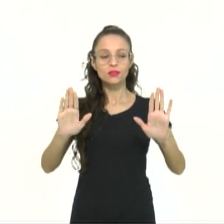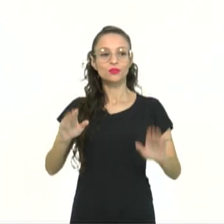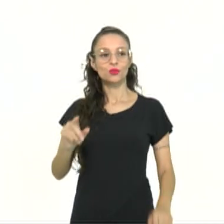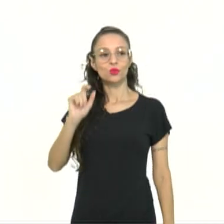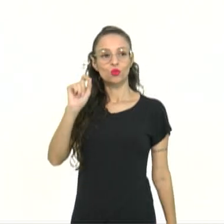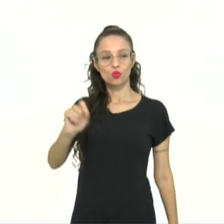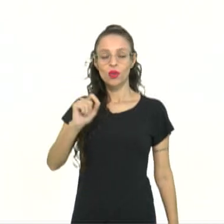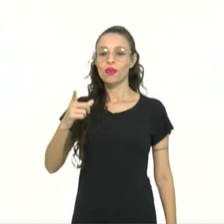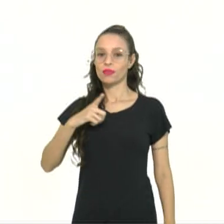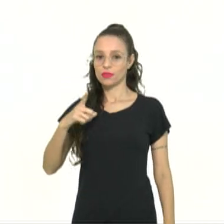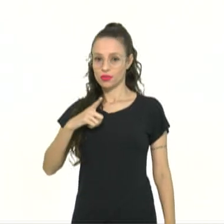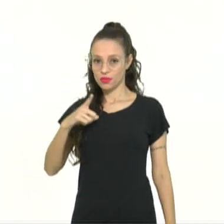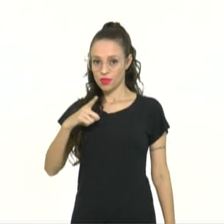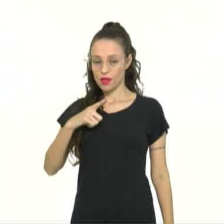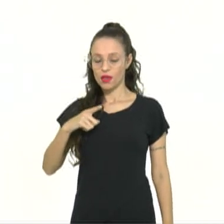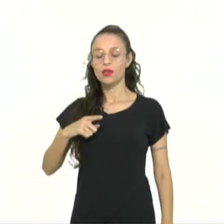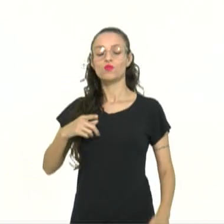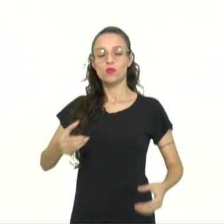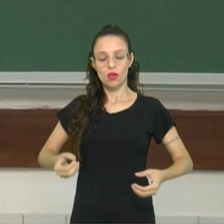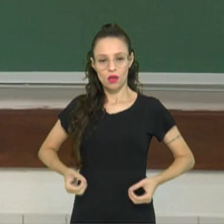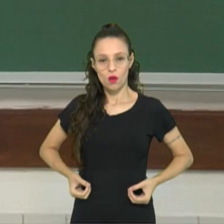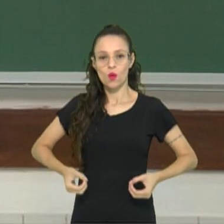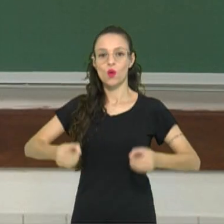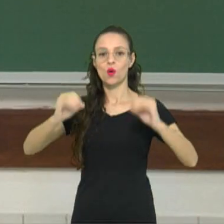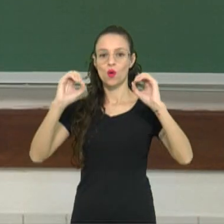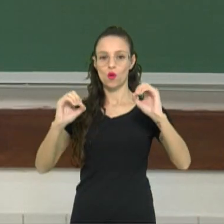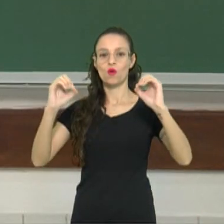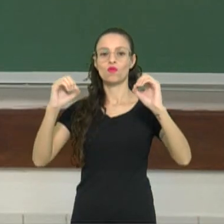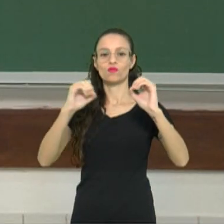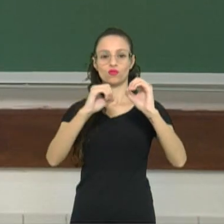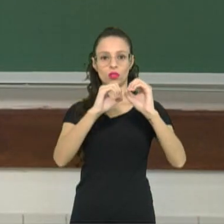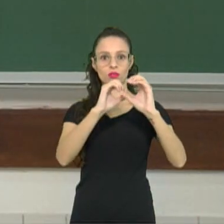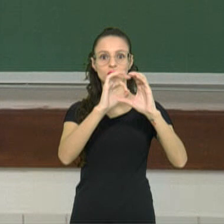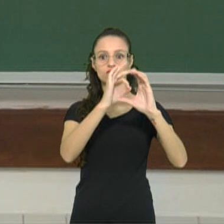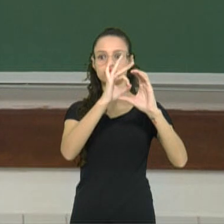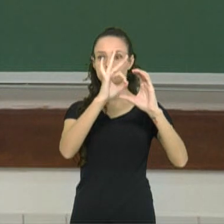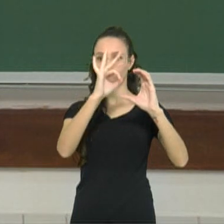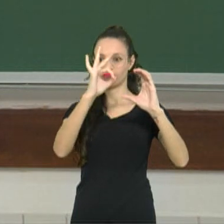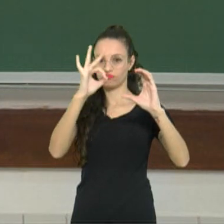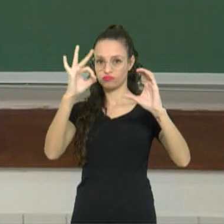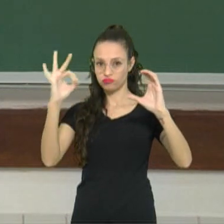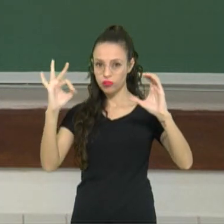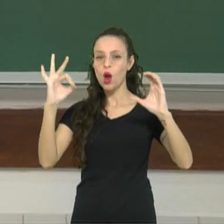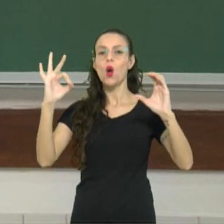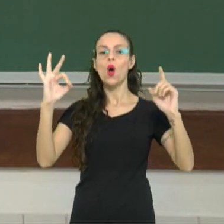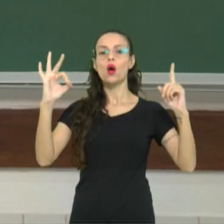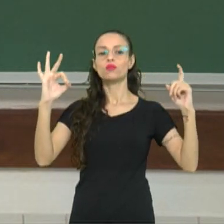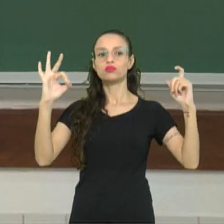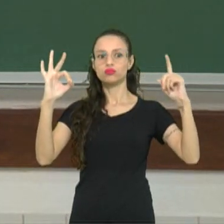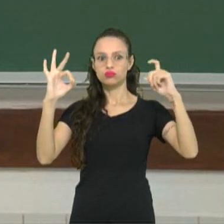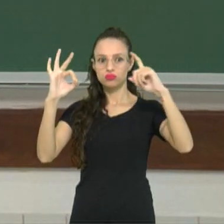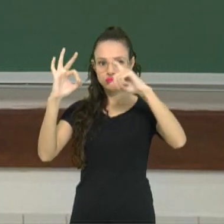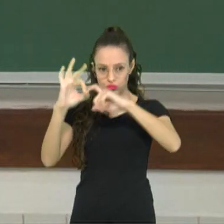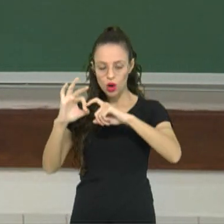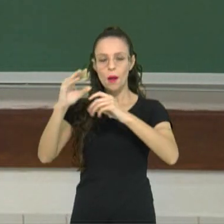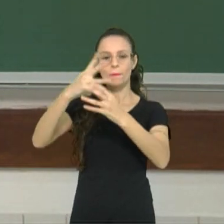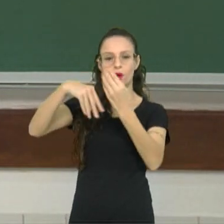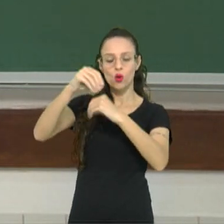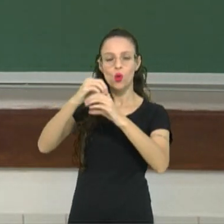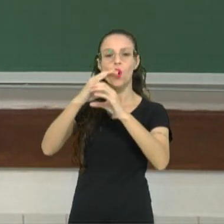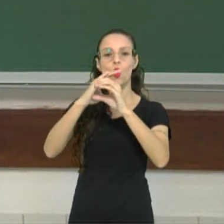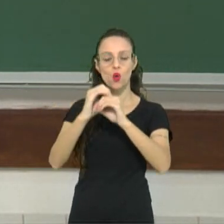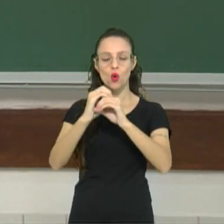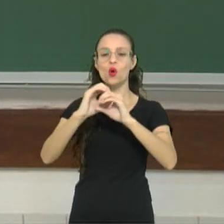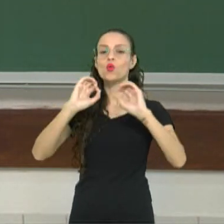temos a ovulação e a fecundação, ocorre a junção do ovócito com o espermatozoide, vai ter a